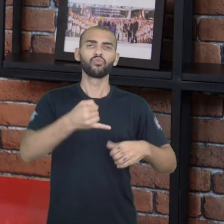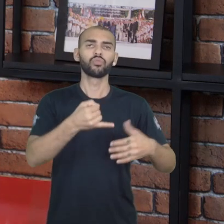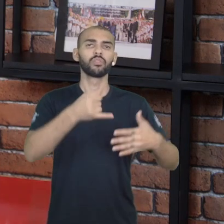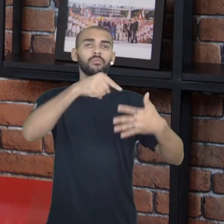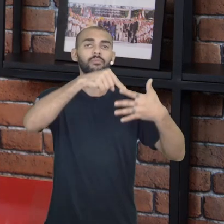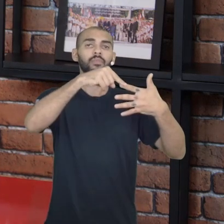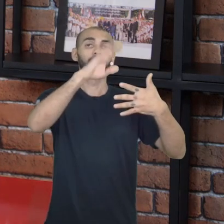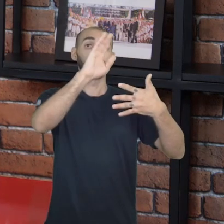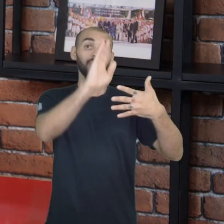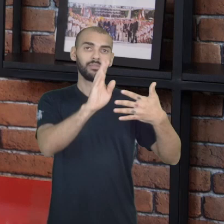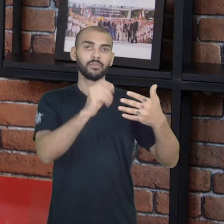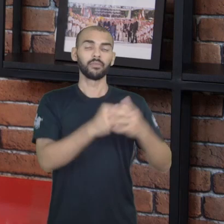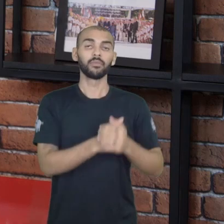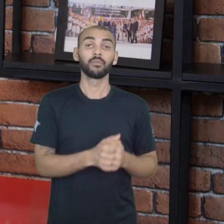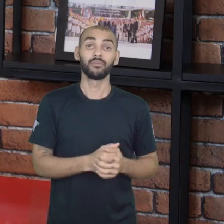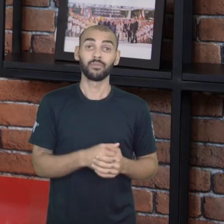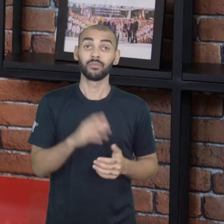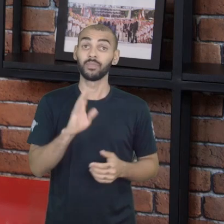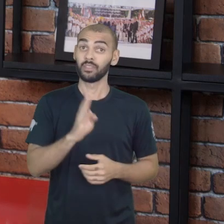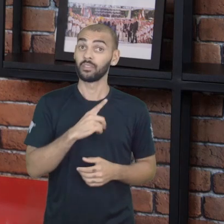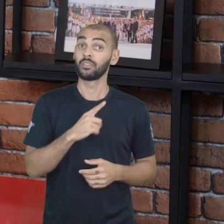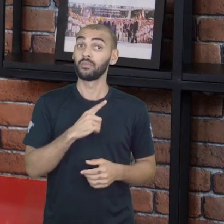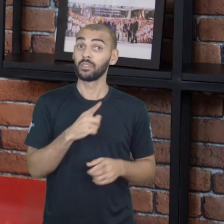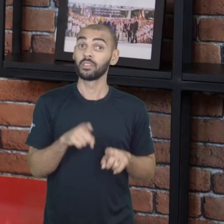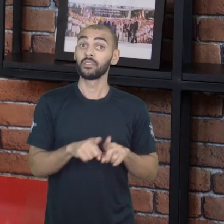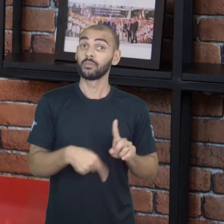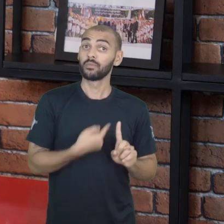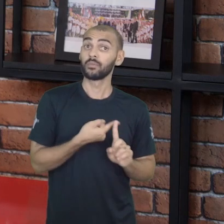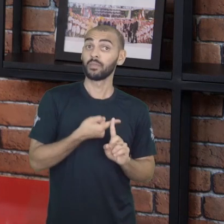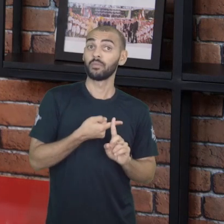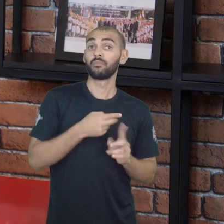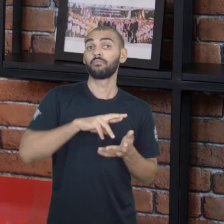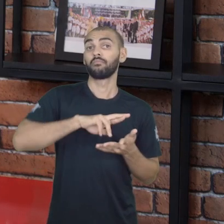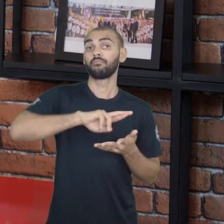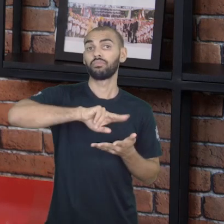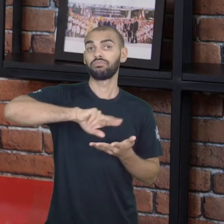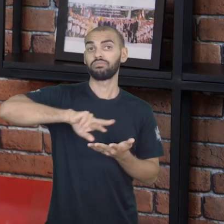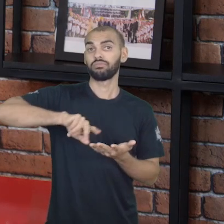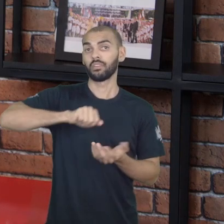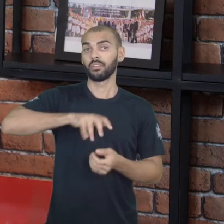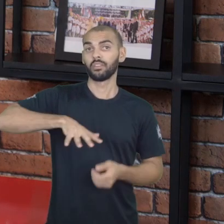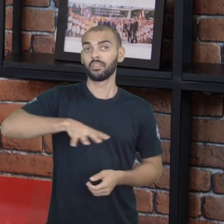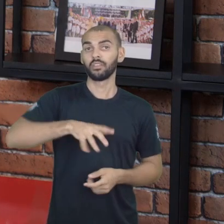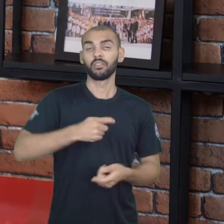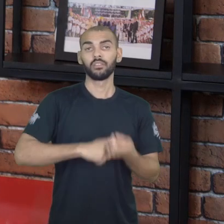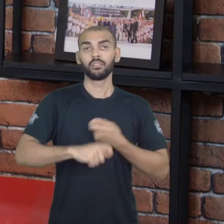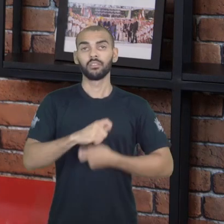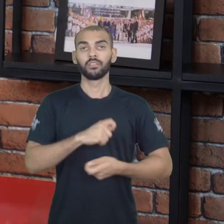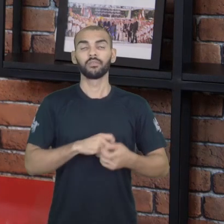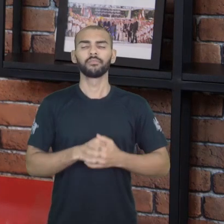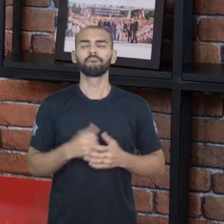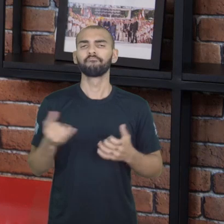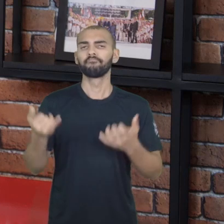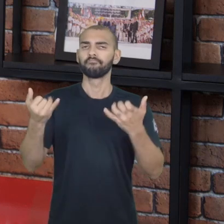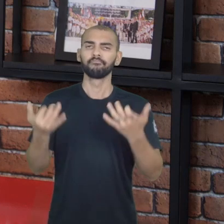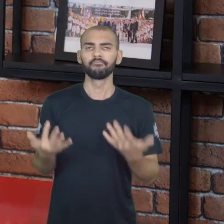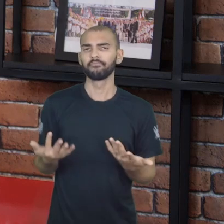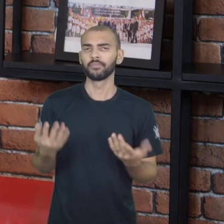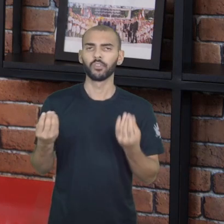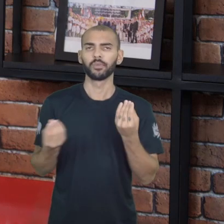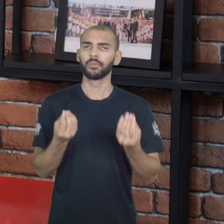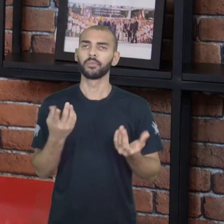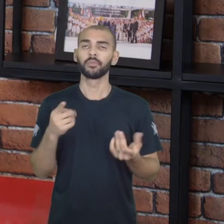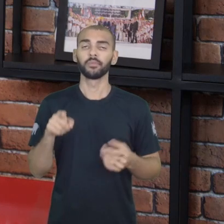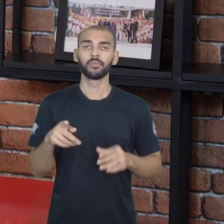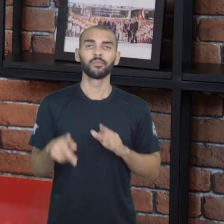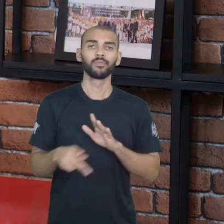do mundo. Isso no momento em que o país coleciona indicadores positivos em quase todos os setores da economia. Quem comentou sobre